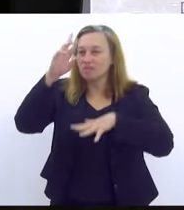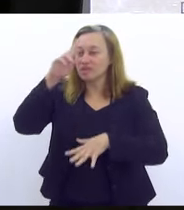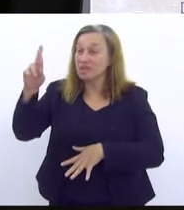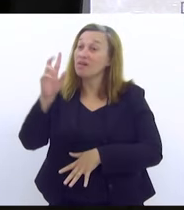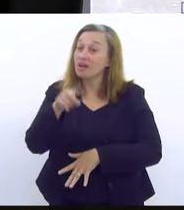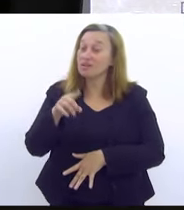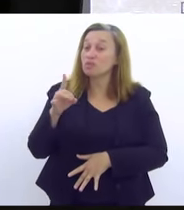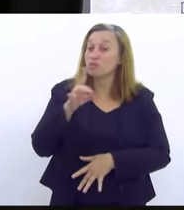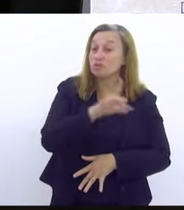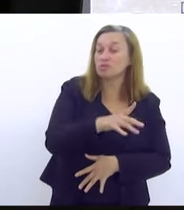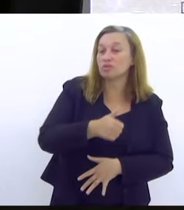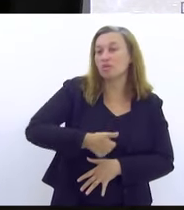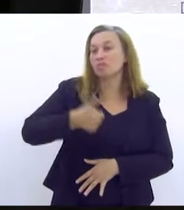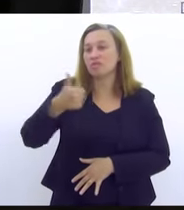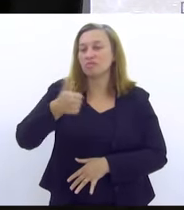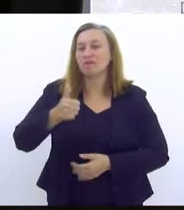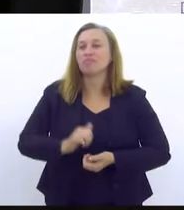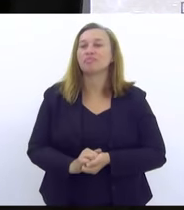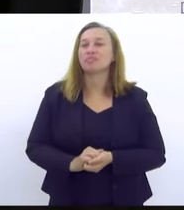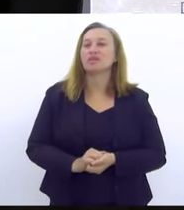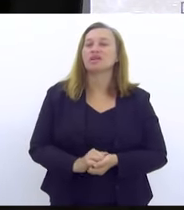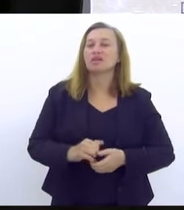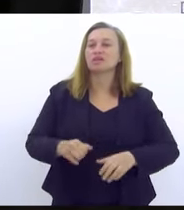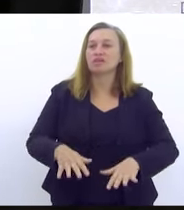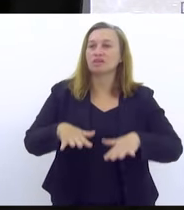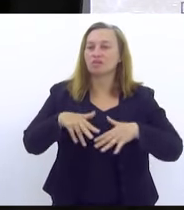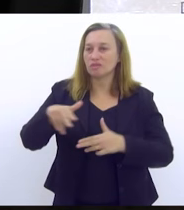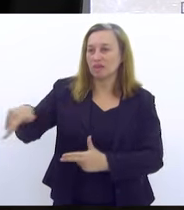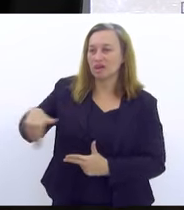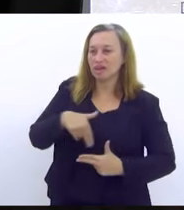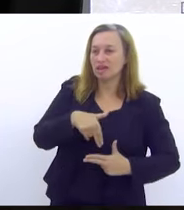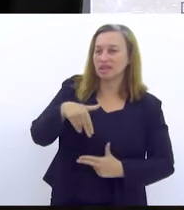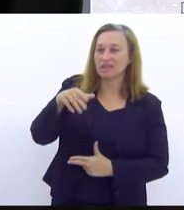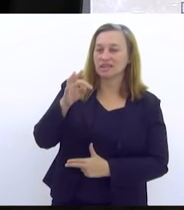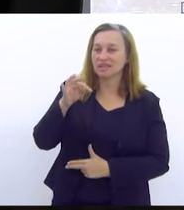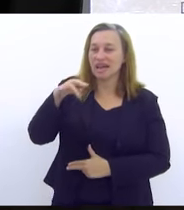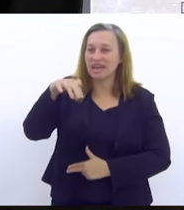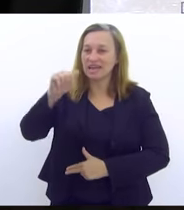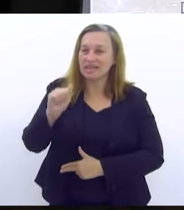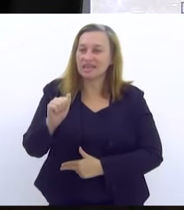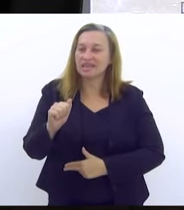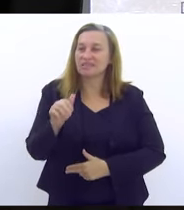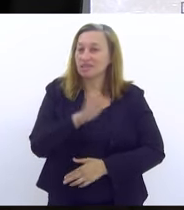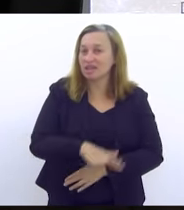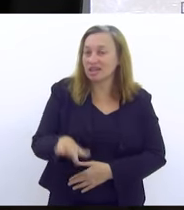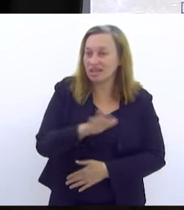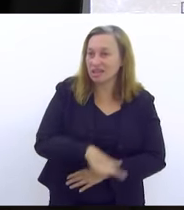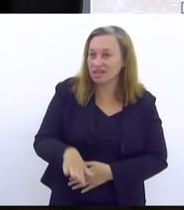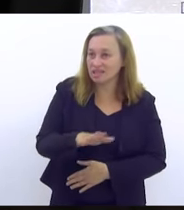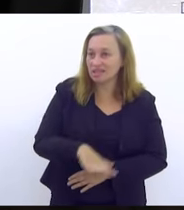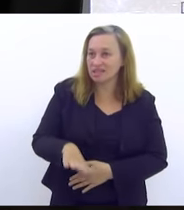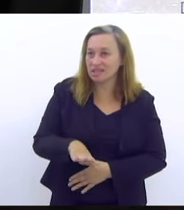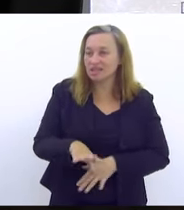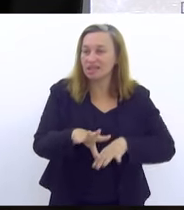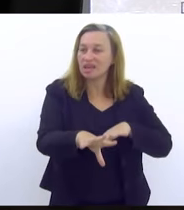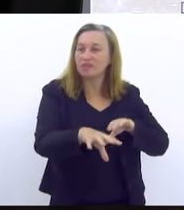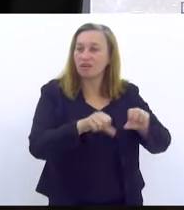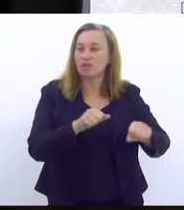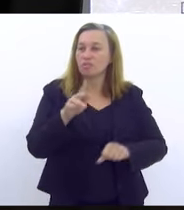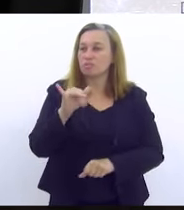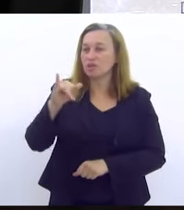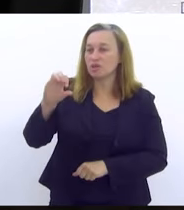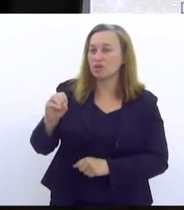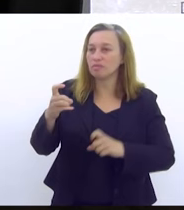Eu queria chamar para falar na tribuna a Thalita Vasconcelos Santos, que foi criança da EBI, é formada em biomedicina